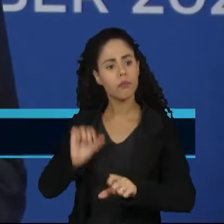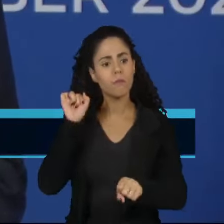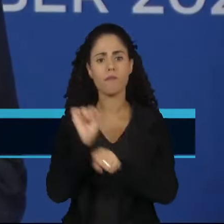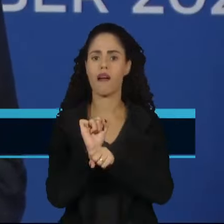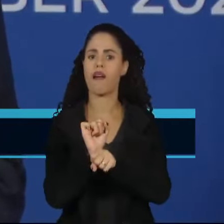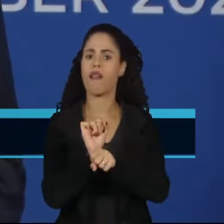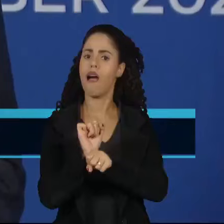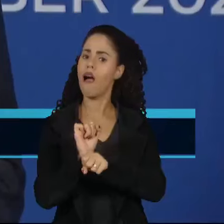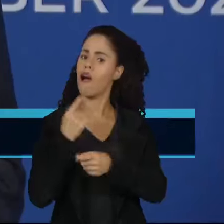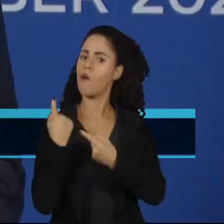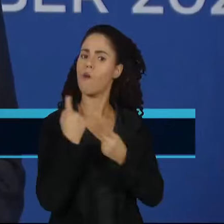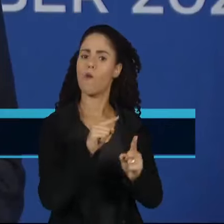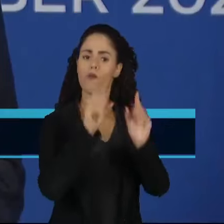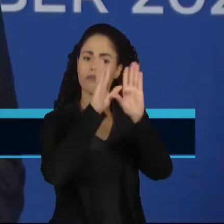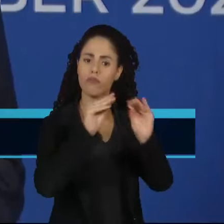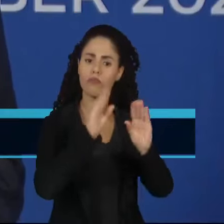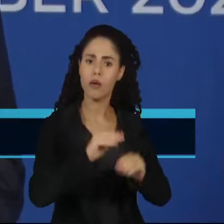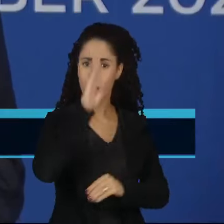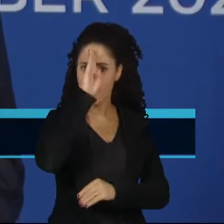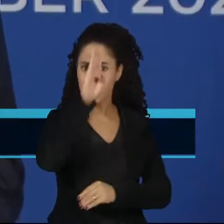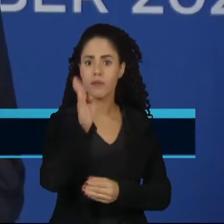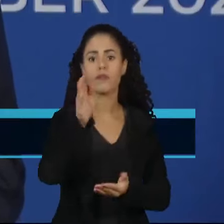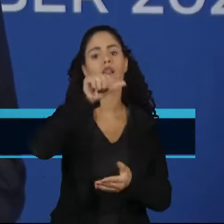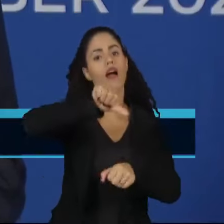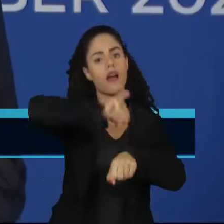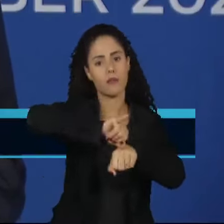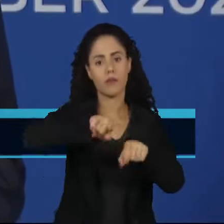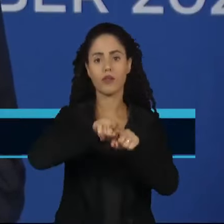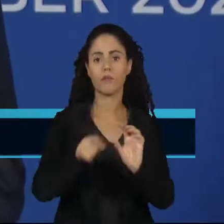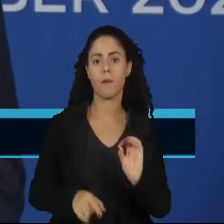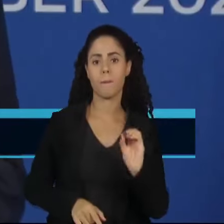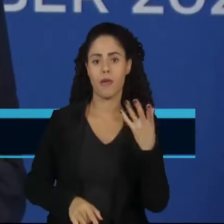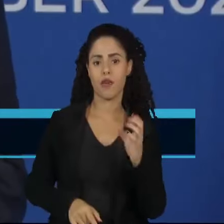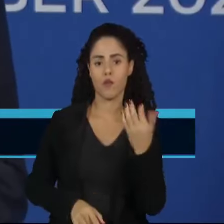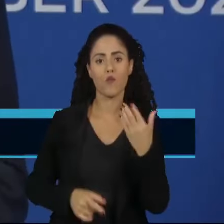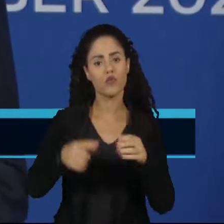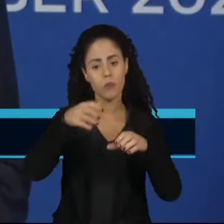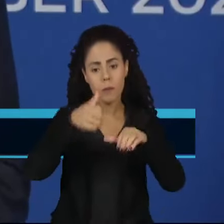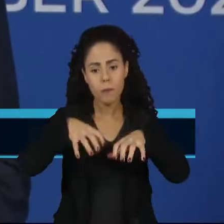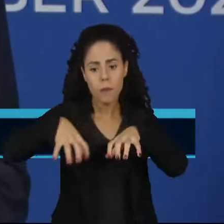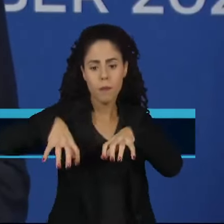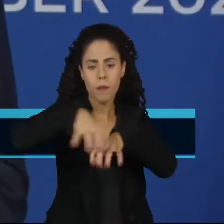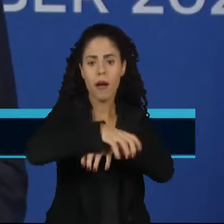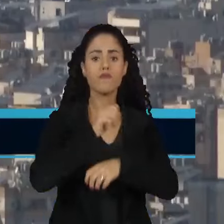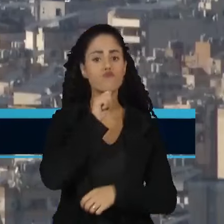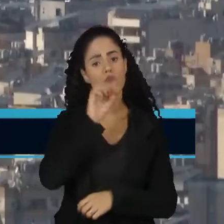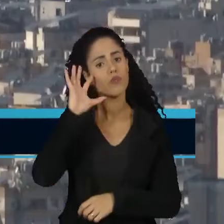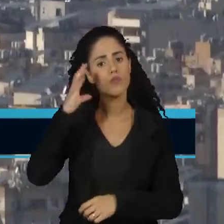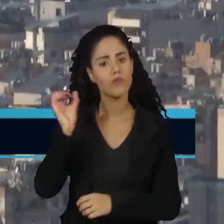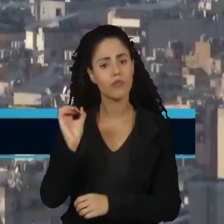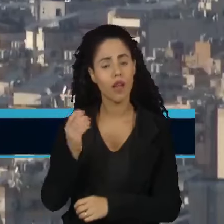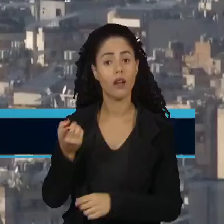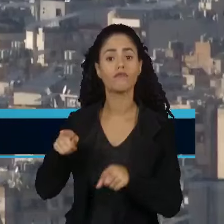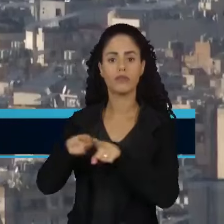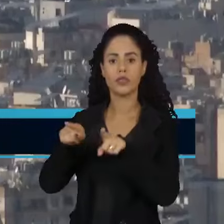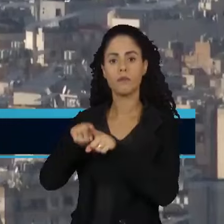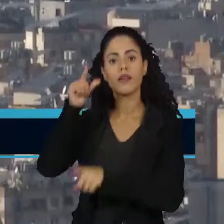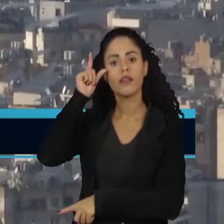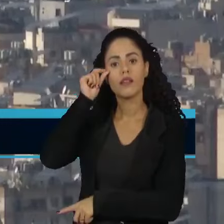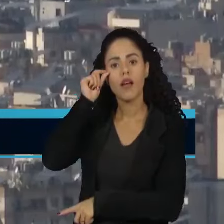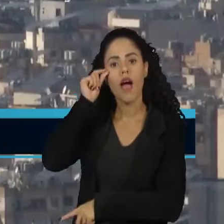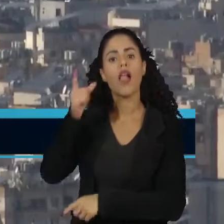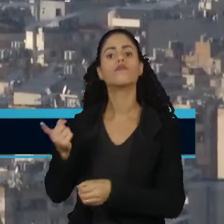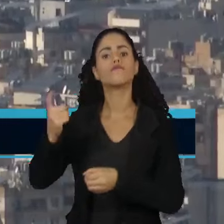Líbano, especialmente na capital Beirute e nos arredores. Por enquanto, não foi atendido. O governo de Tel Aviv retomou